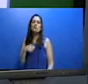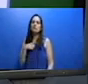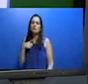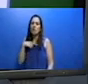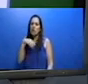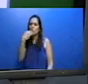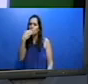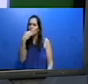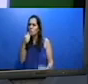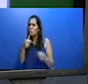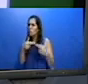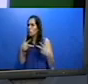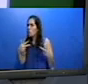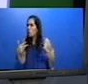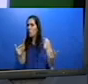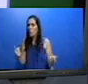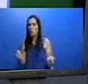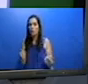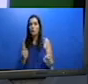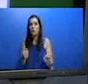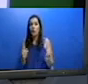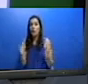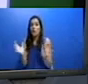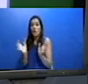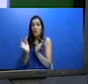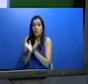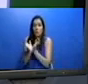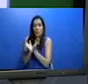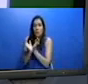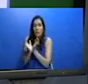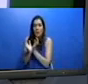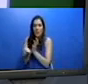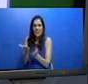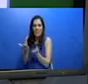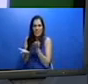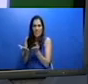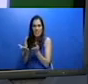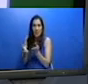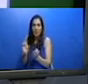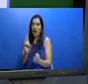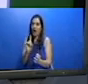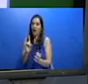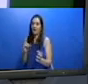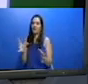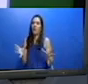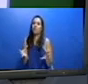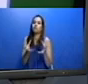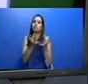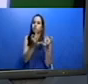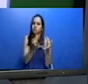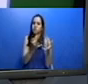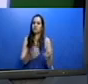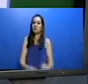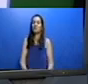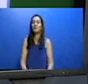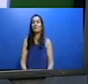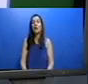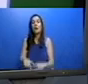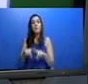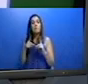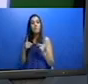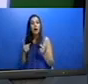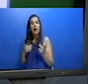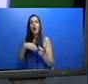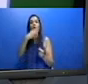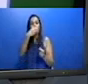tem verdura. Verduras não, professora. Verdura em quilo, verdura em maço, né? Tema de outra aula. Mas